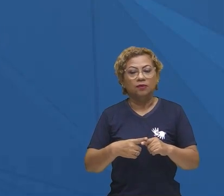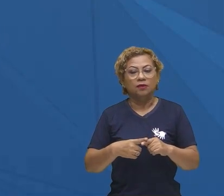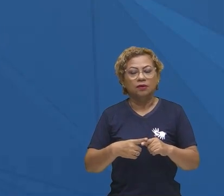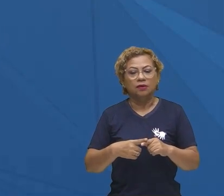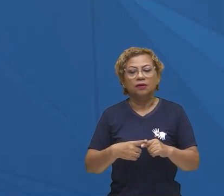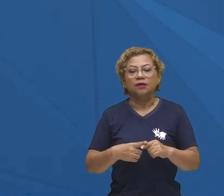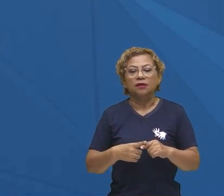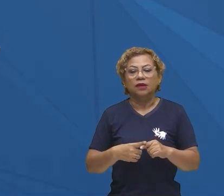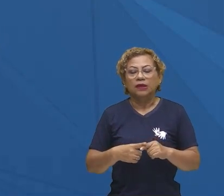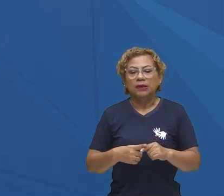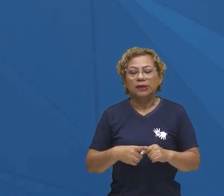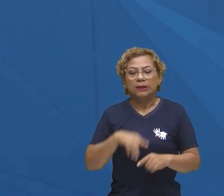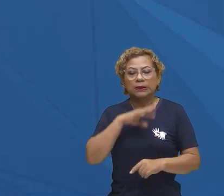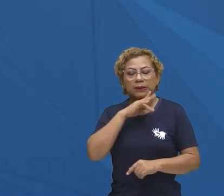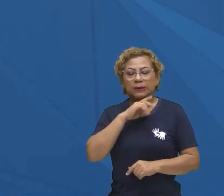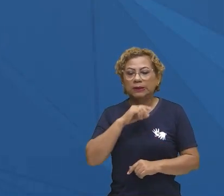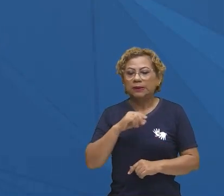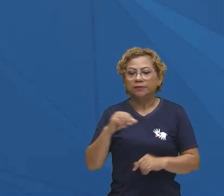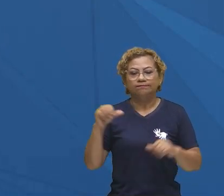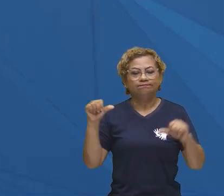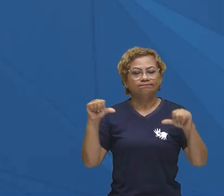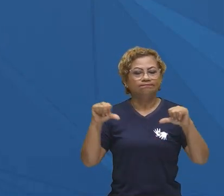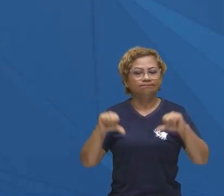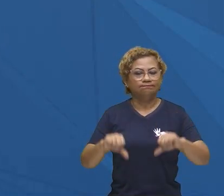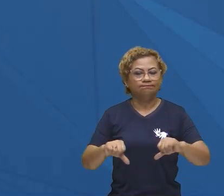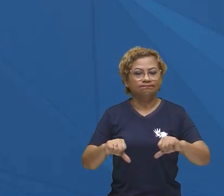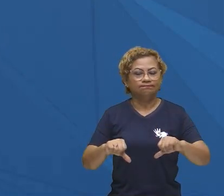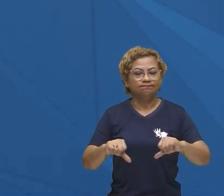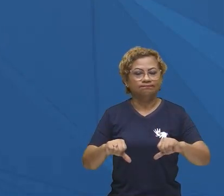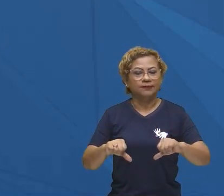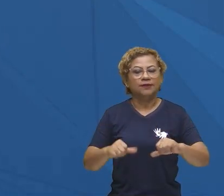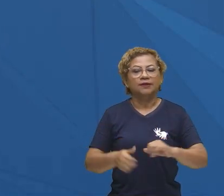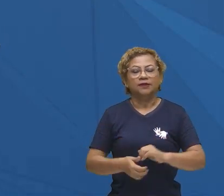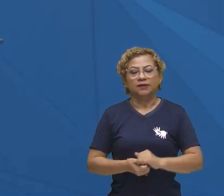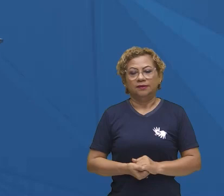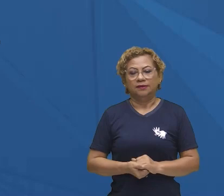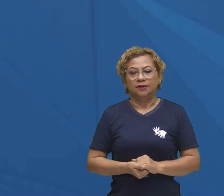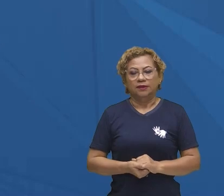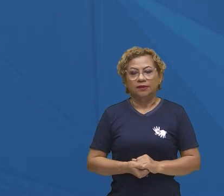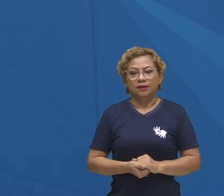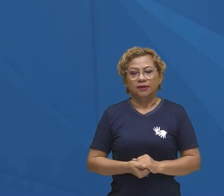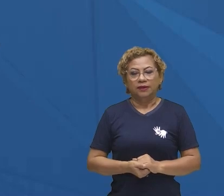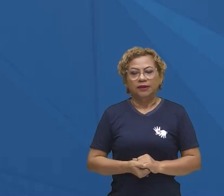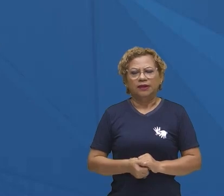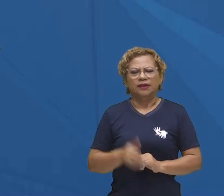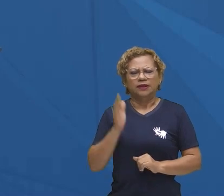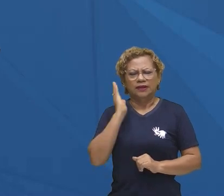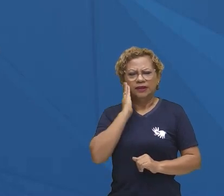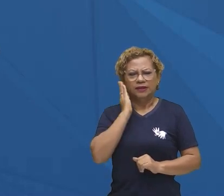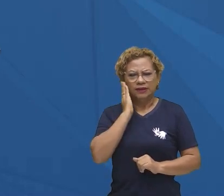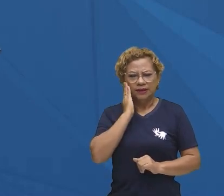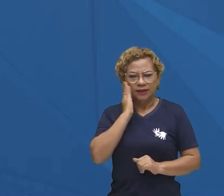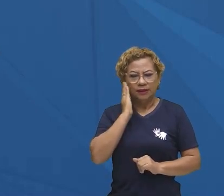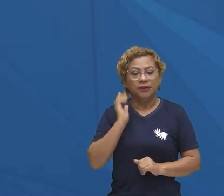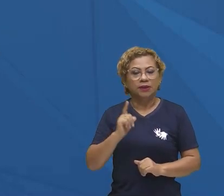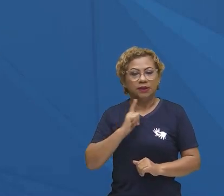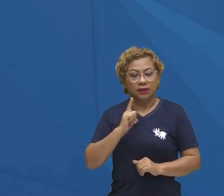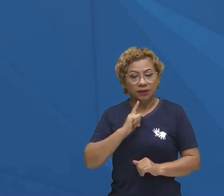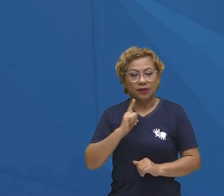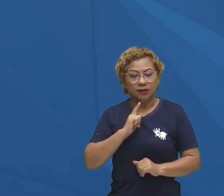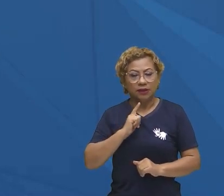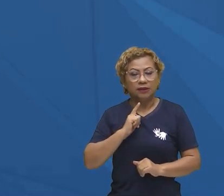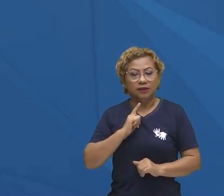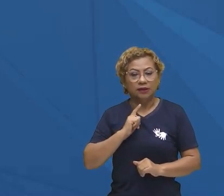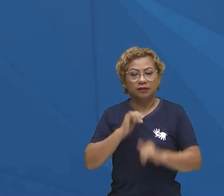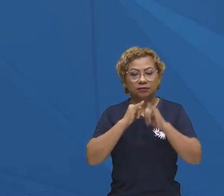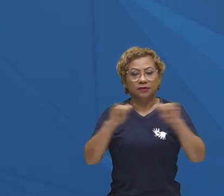a algumas intenções que não são legais. Então, vamos reconhecer que ele existe e vamos evitar ao máximo de acontecer